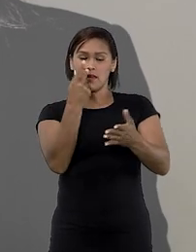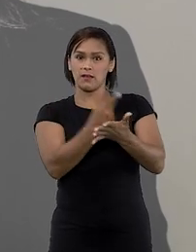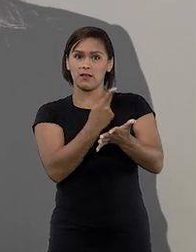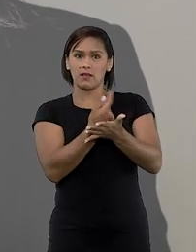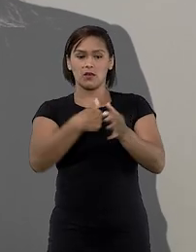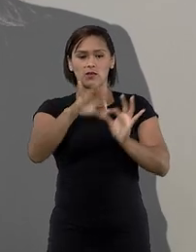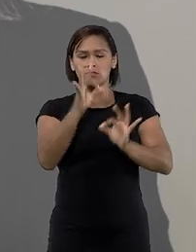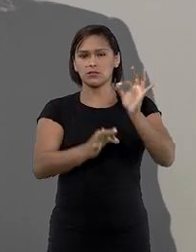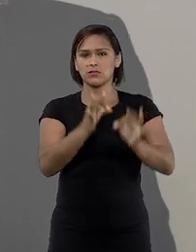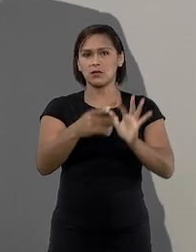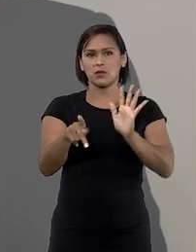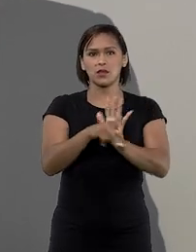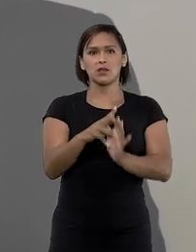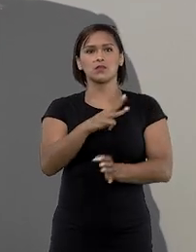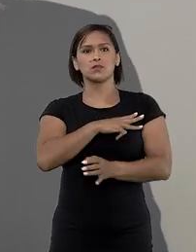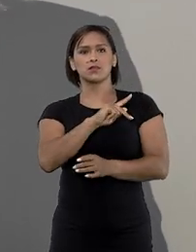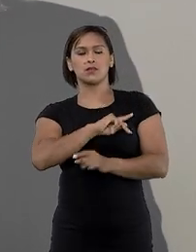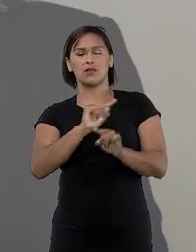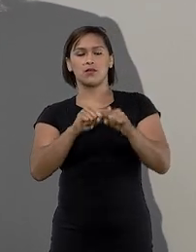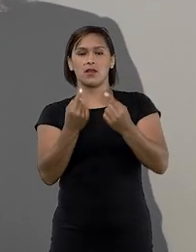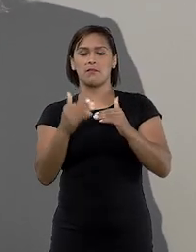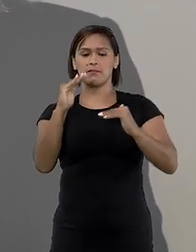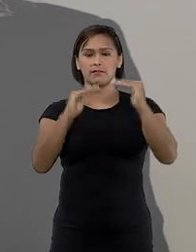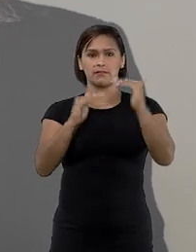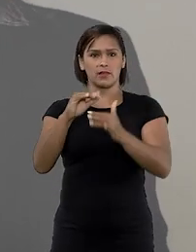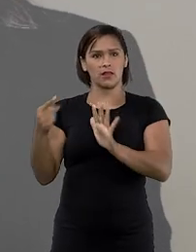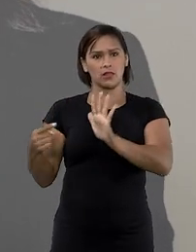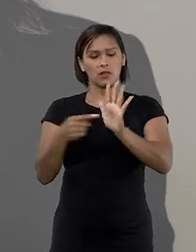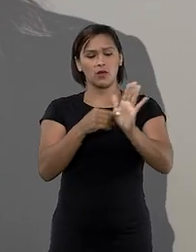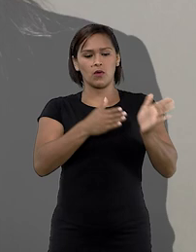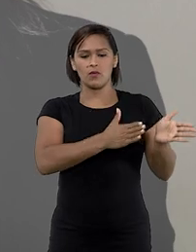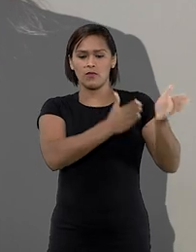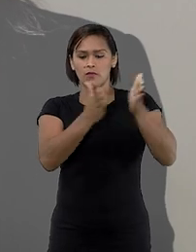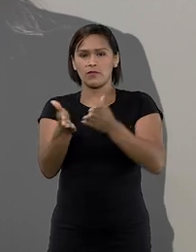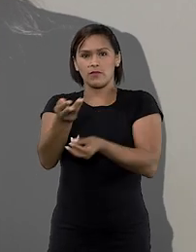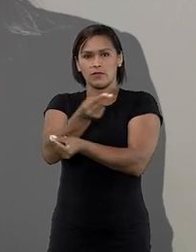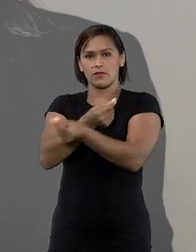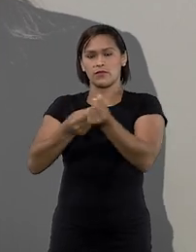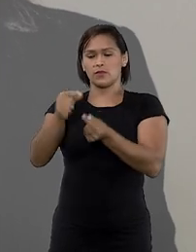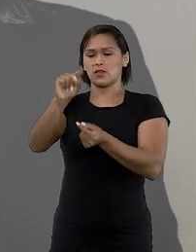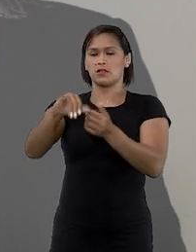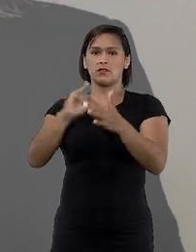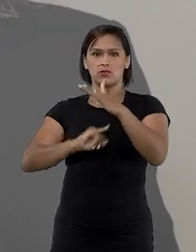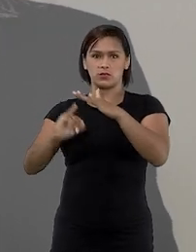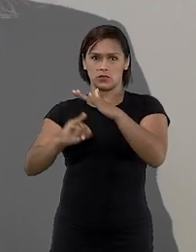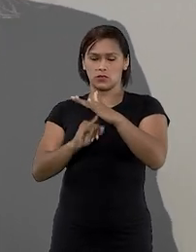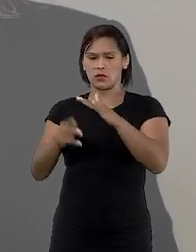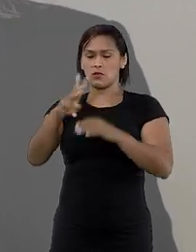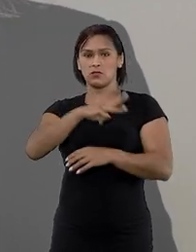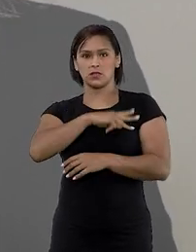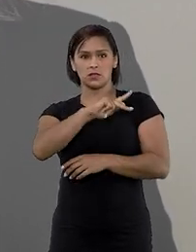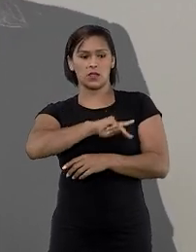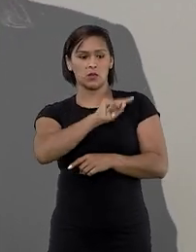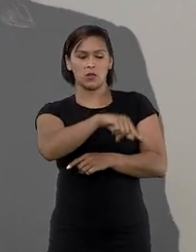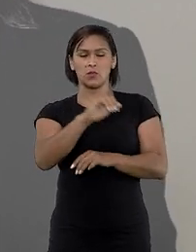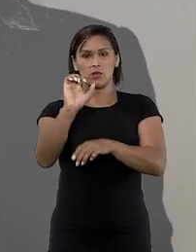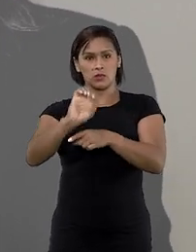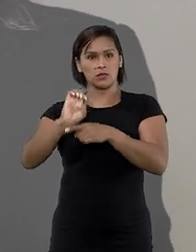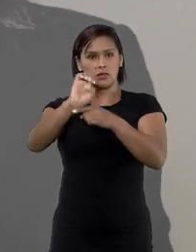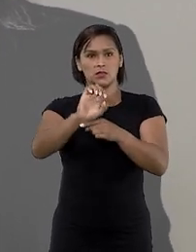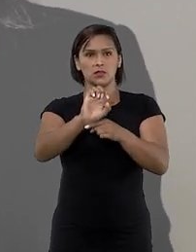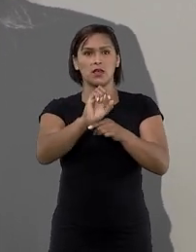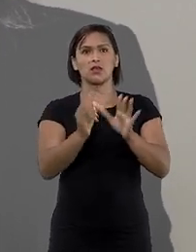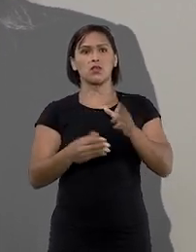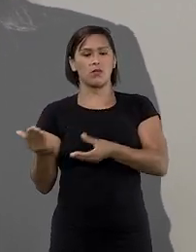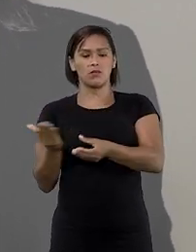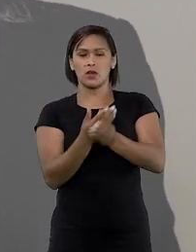trabalhos da entidade. Em paralelo, devido à denúncia sobre desvio de finalidade da instituição, o Ministério Público do Estado ajuizou